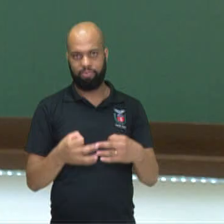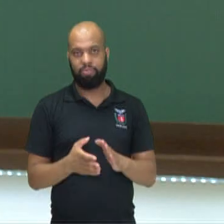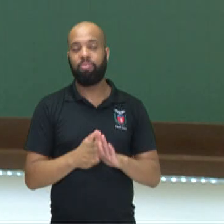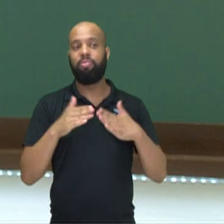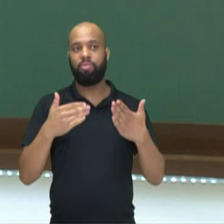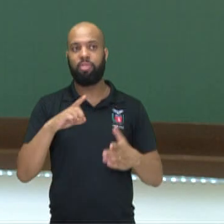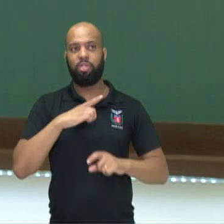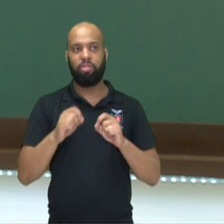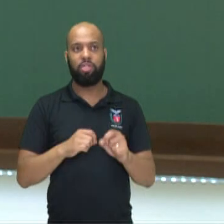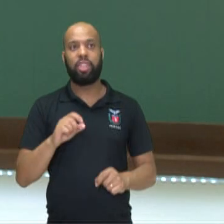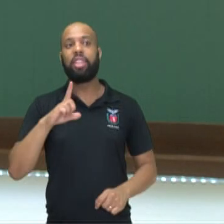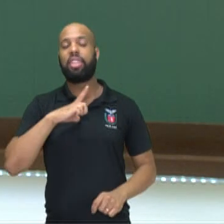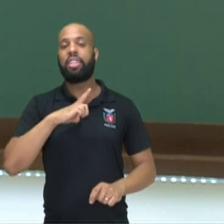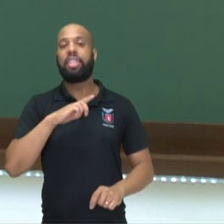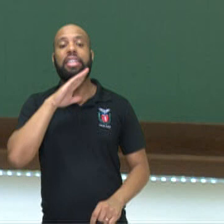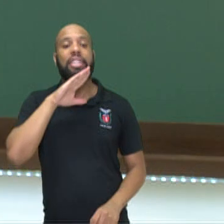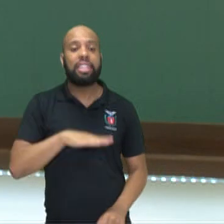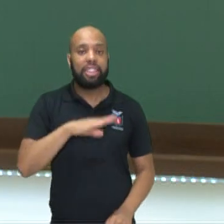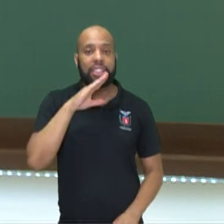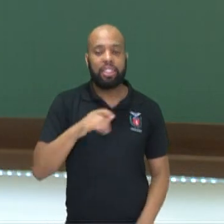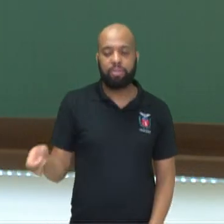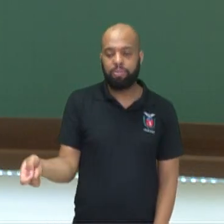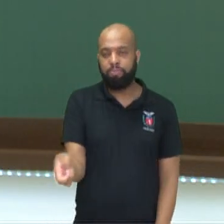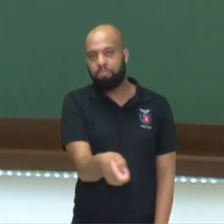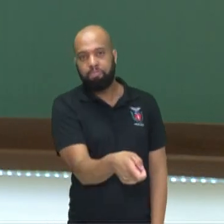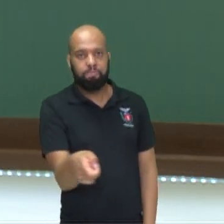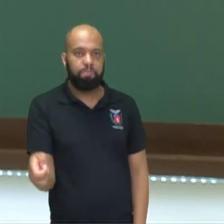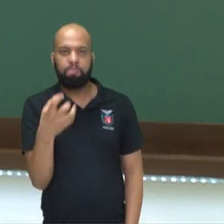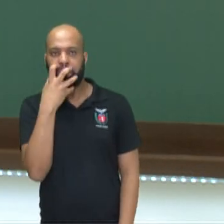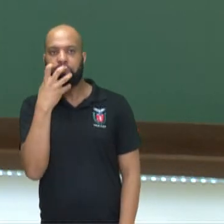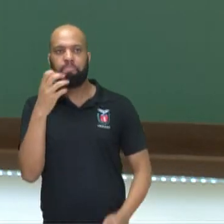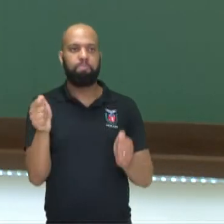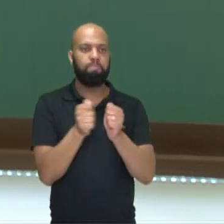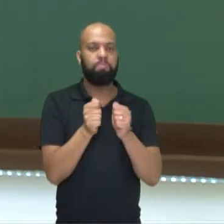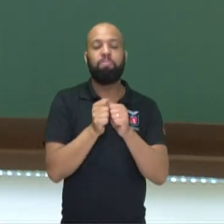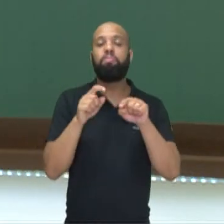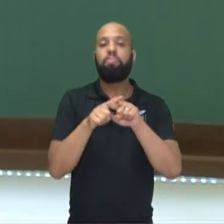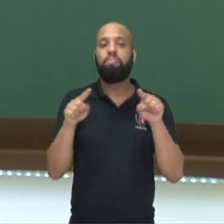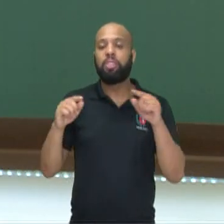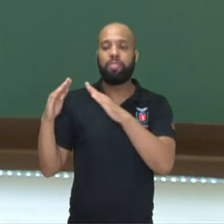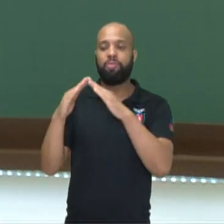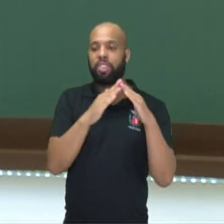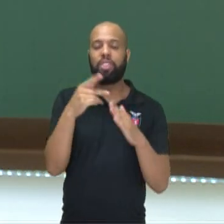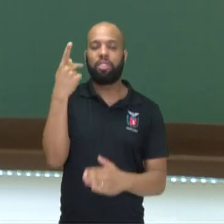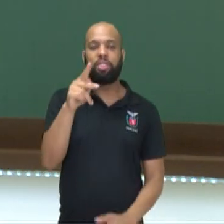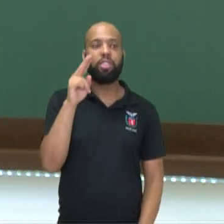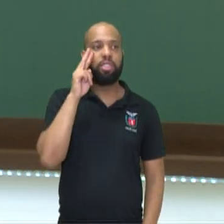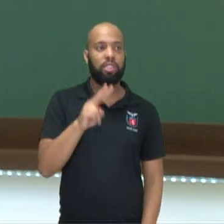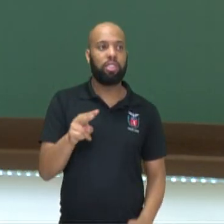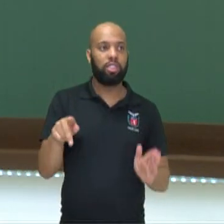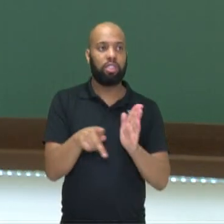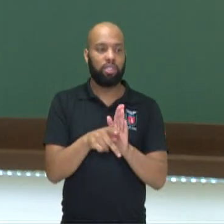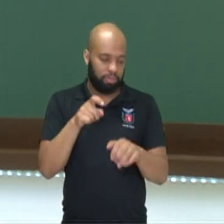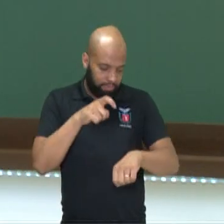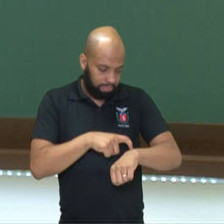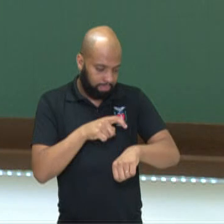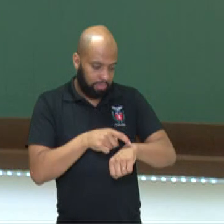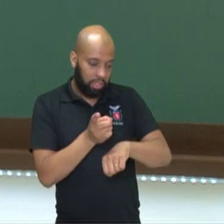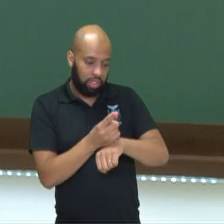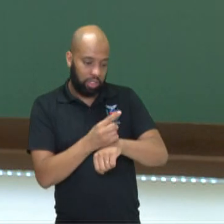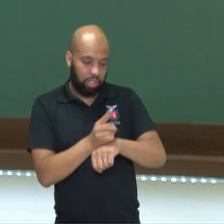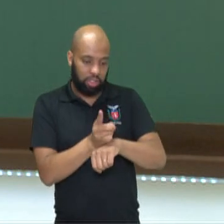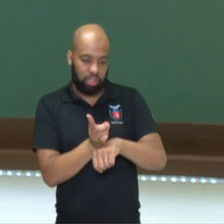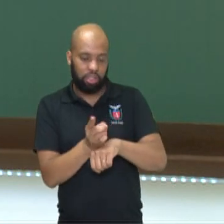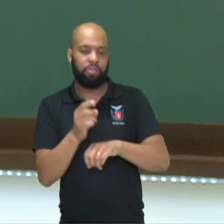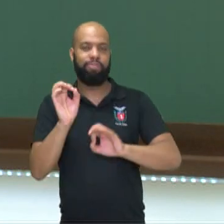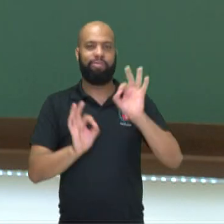o seu cachorrinho e ele era tão metódico, tão rigoroso, que os vizinhos ficavam olhando para acertarem os ponteiros